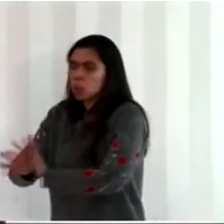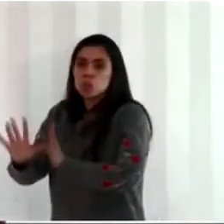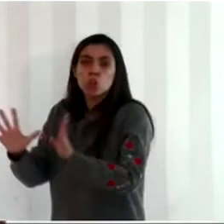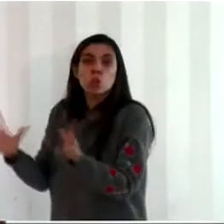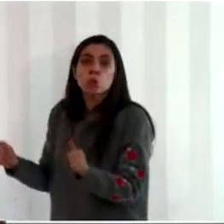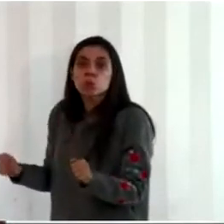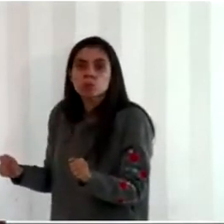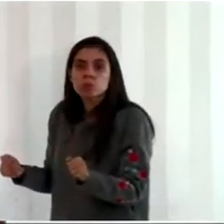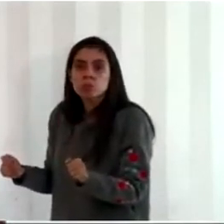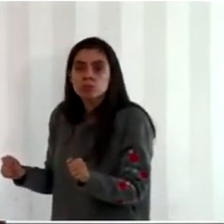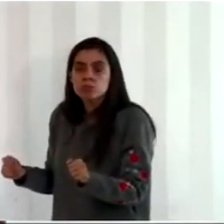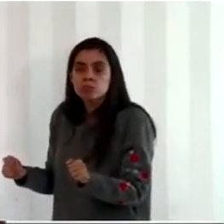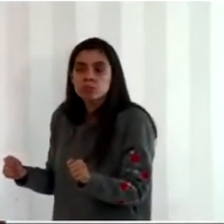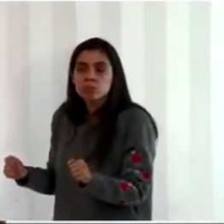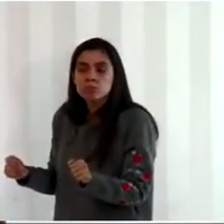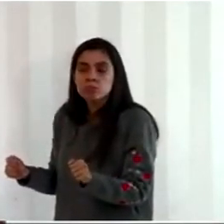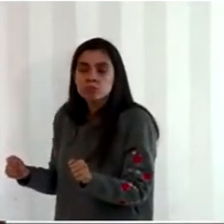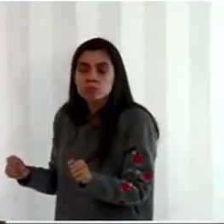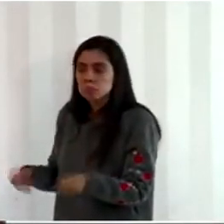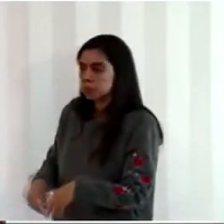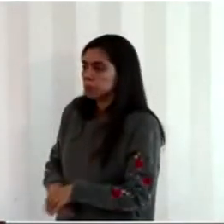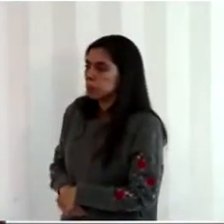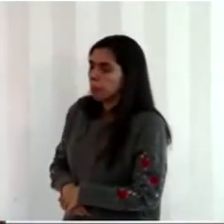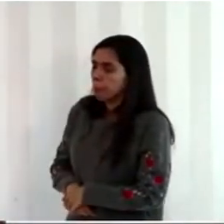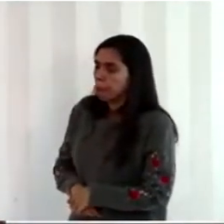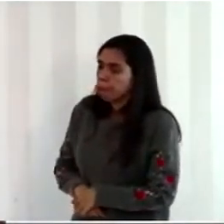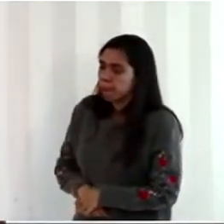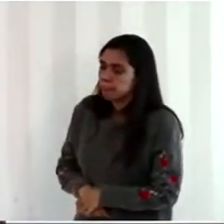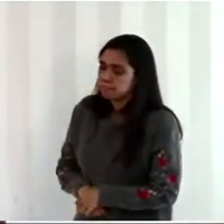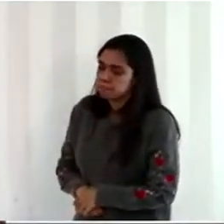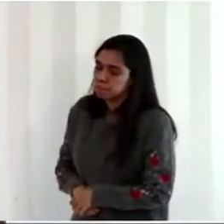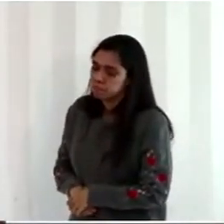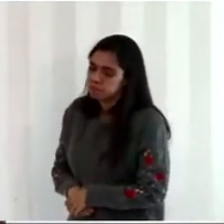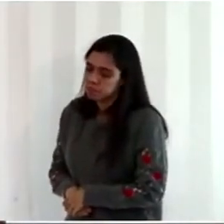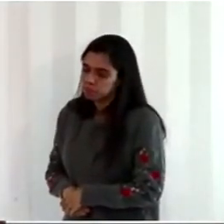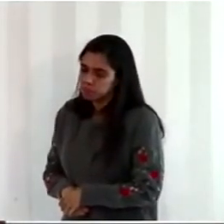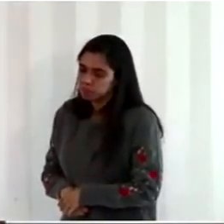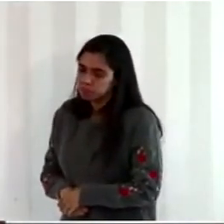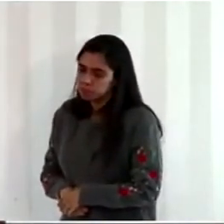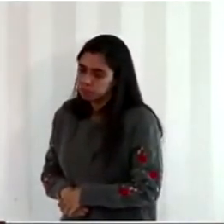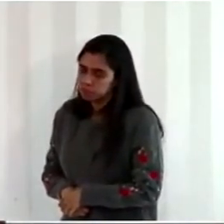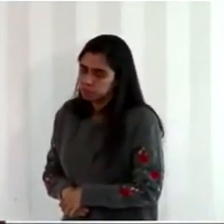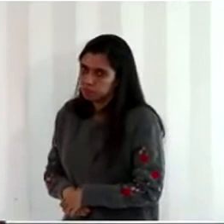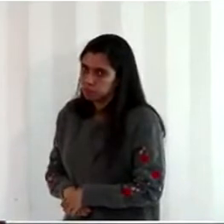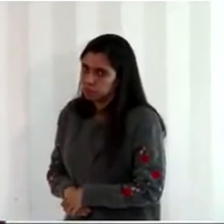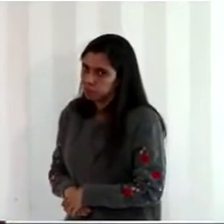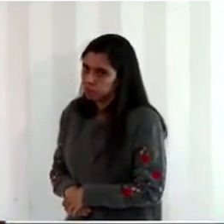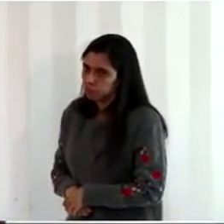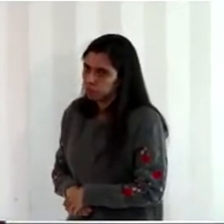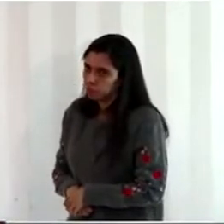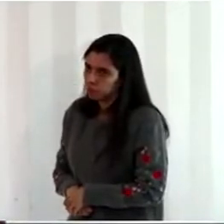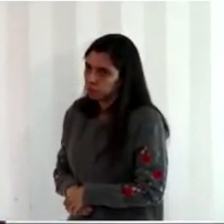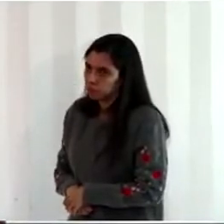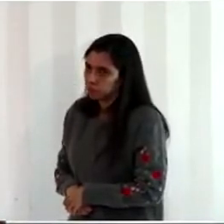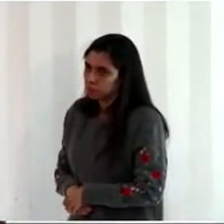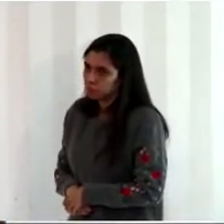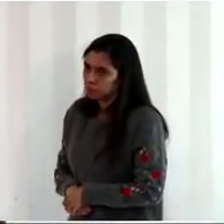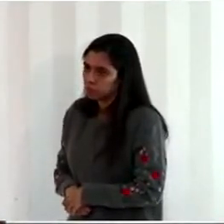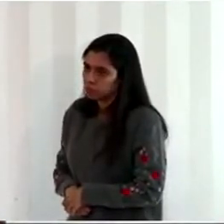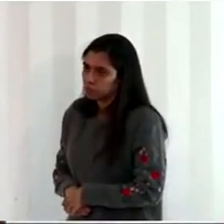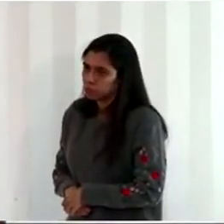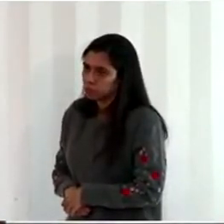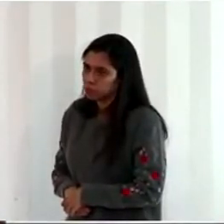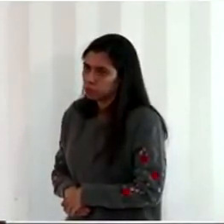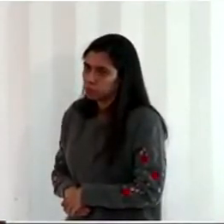é Zorobabel então que vai se levantar como esse grande líder? Mas não era sobre Zorobabel, mas aquele que continuaria